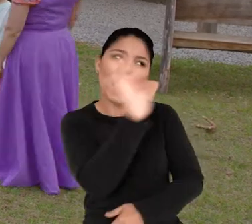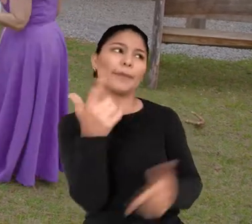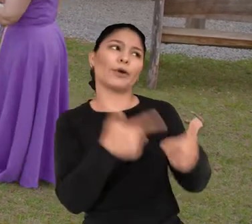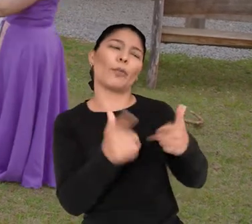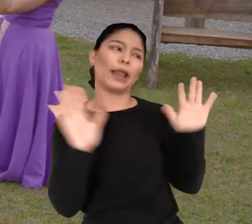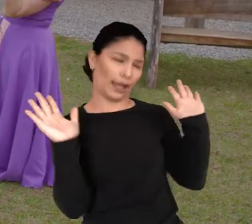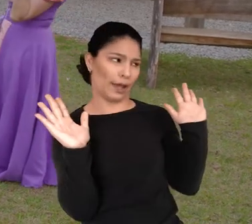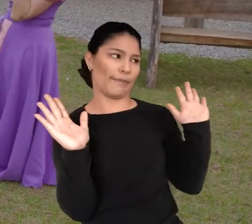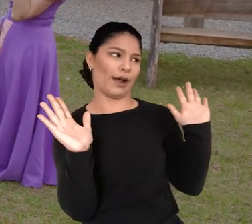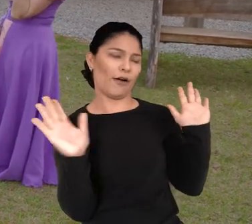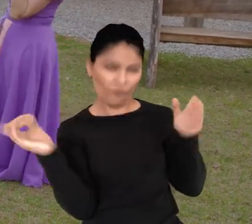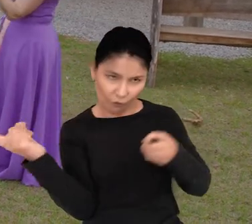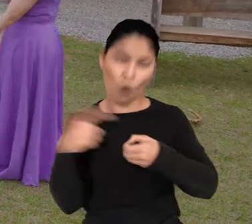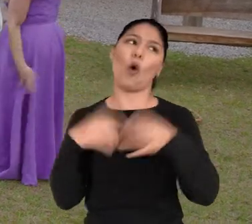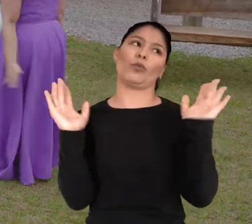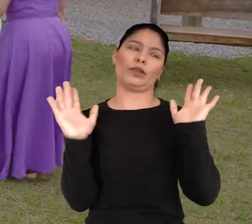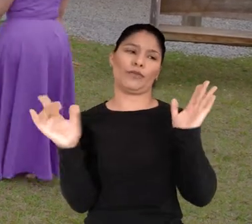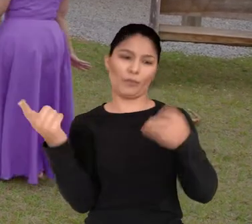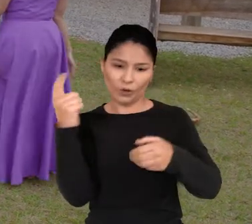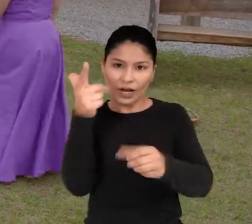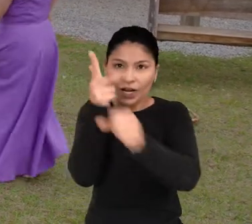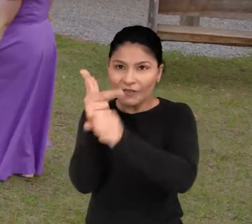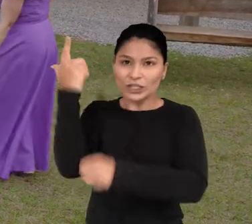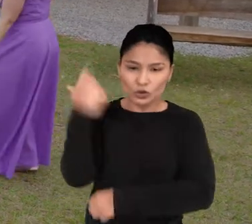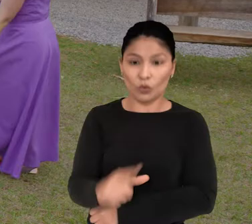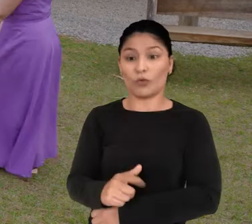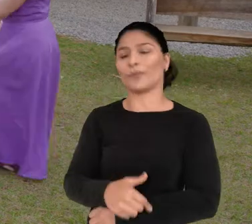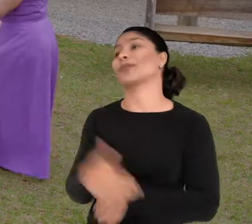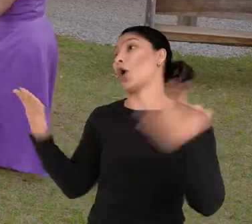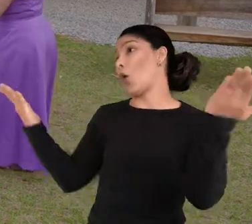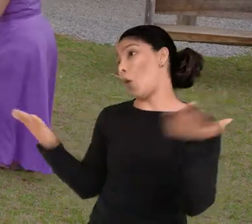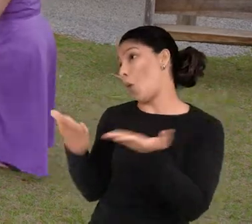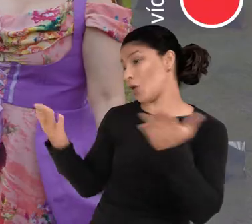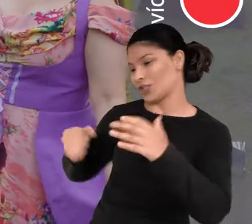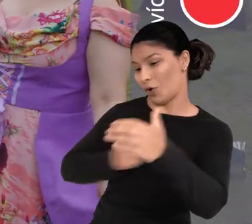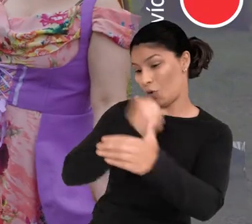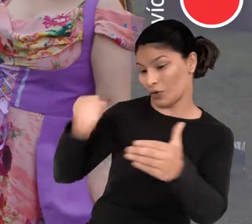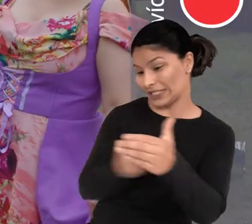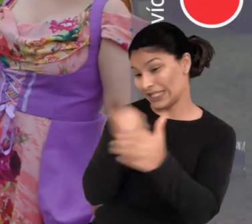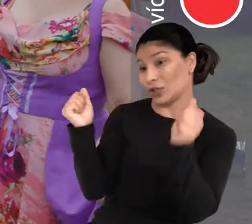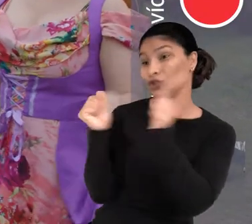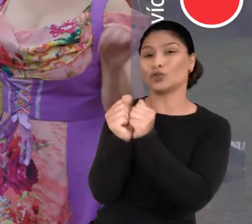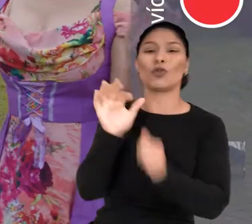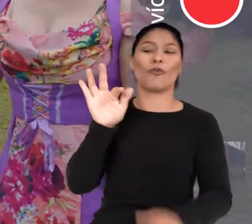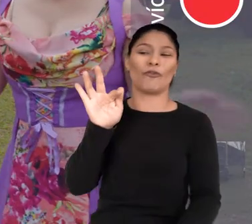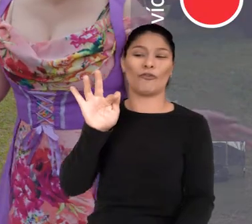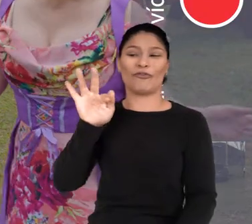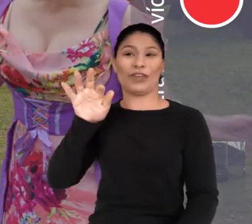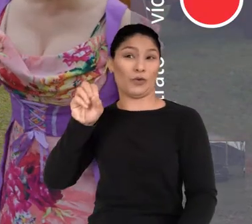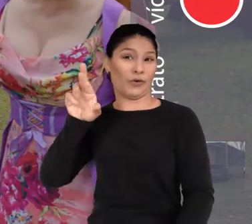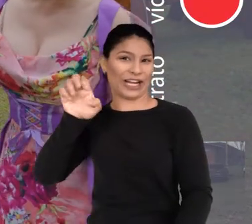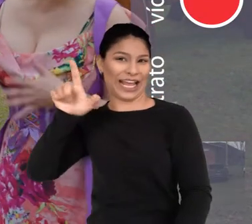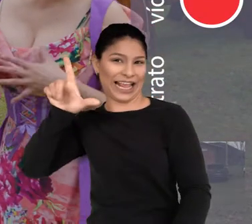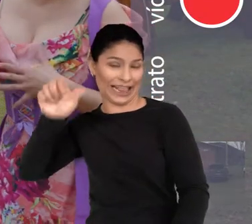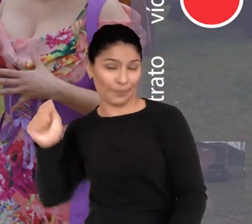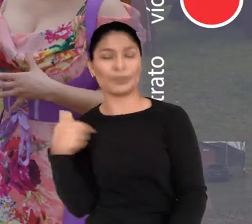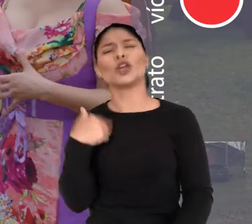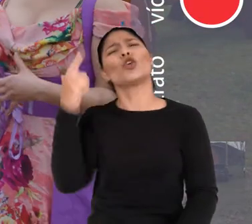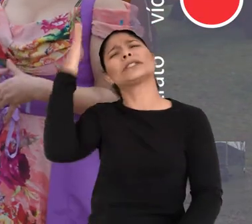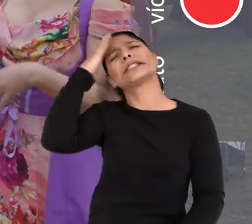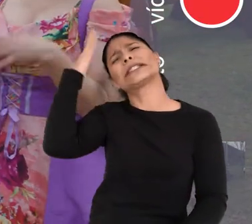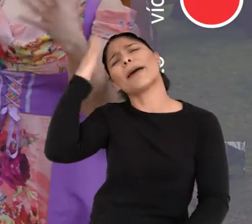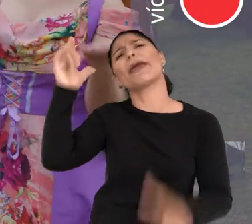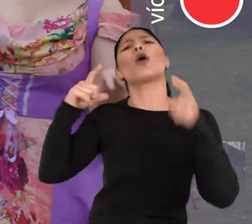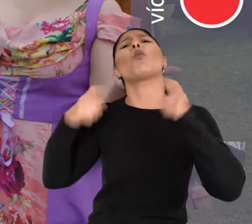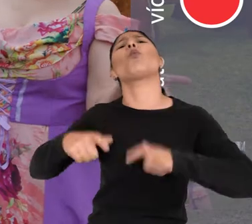Cada um com seus problemas, né? Vamos, vamos lá Hoje, na Cozinha com Fiorella